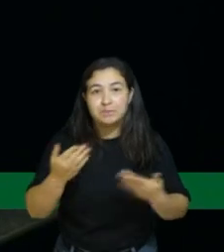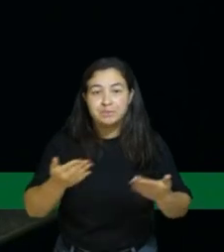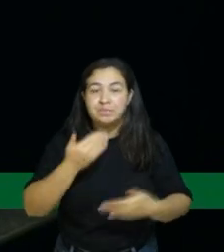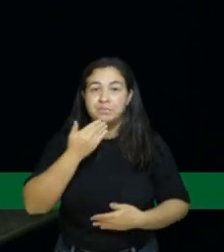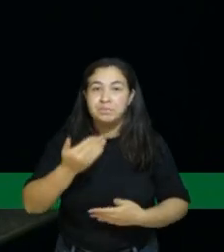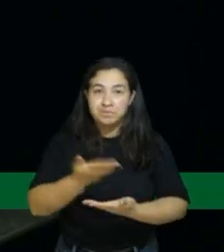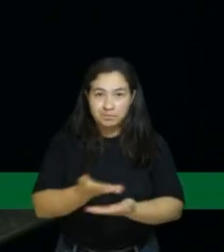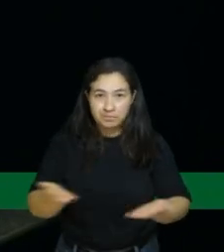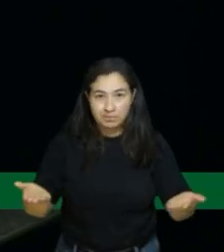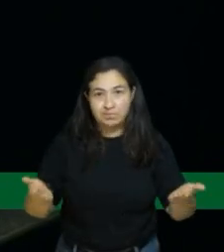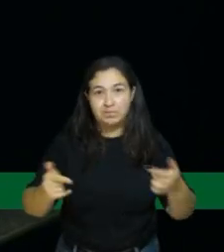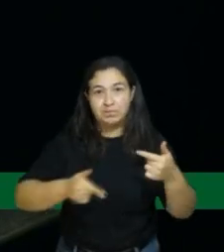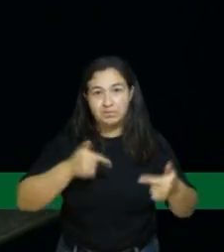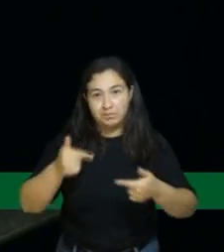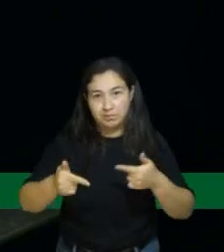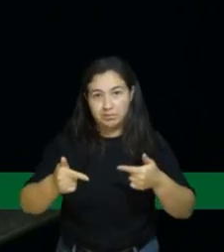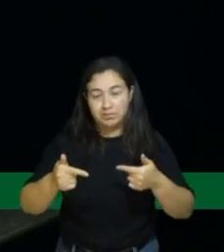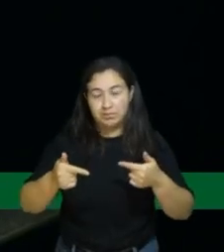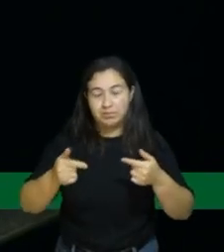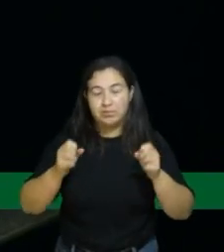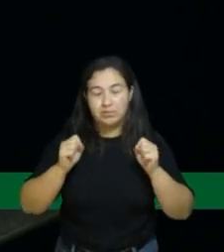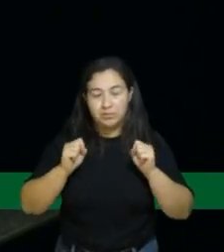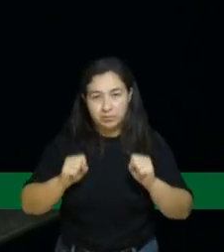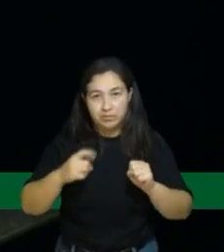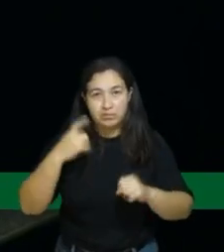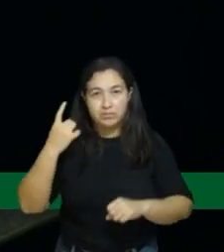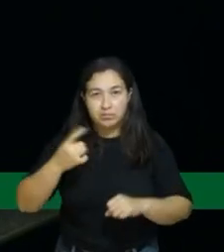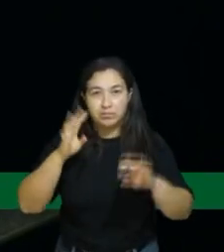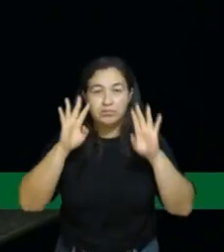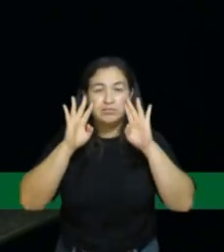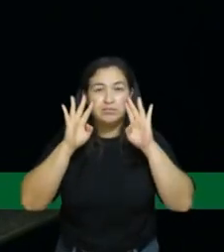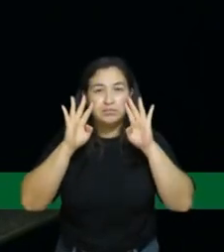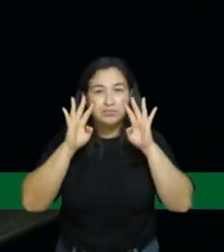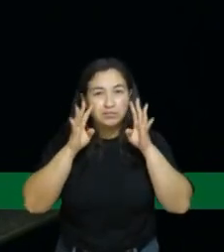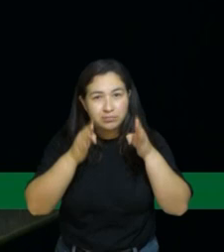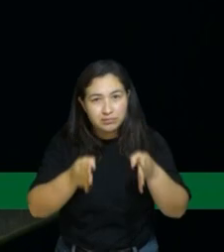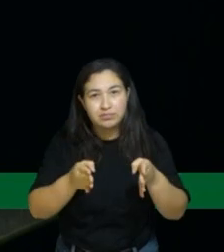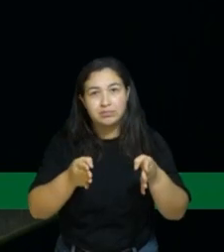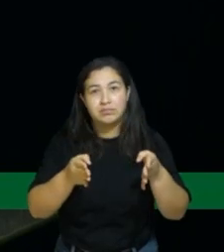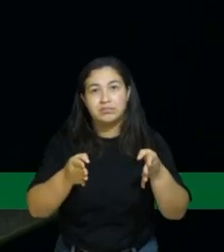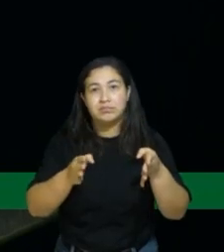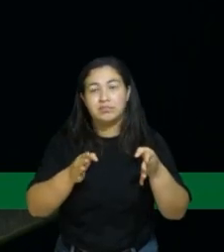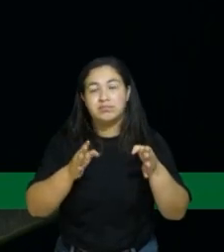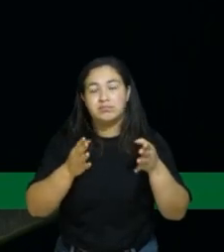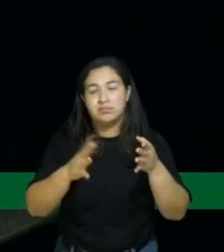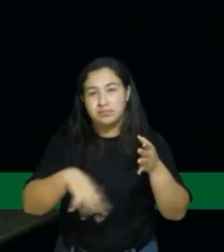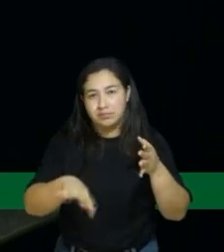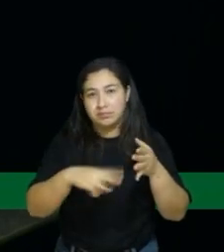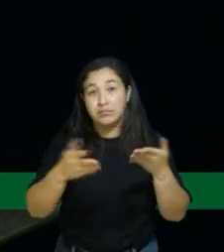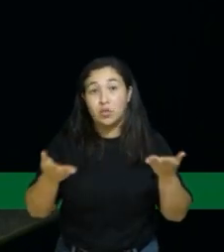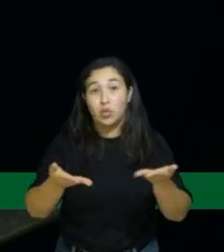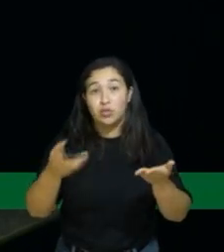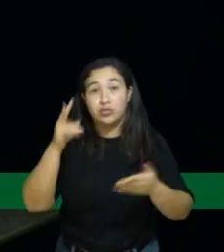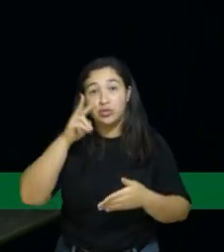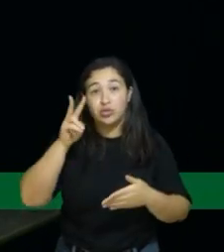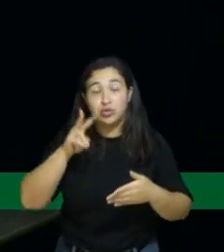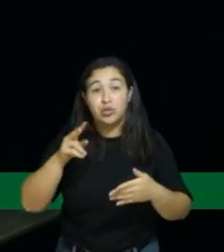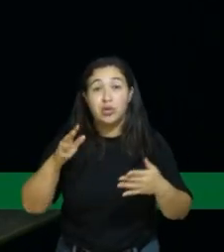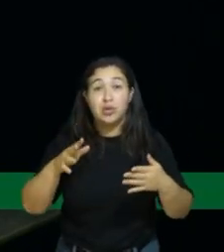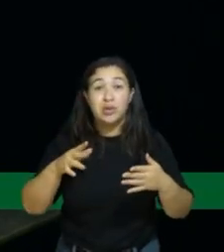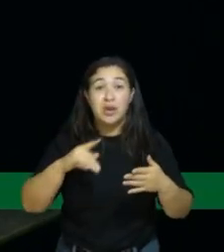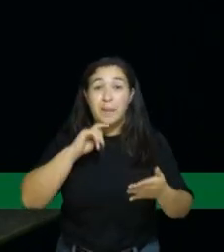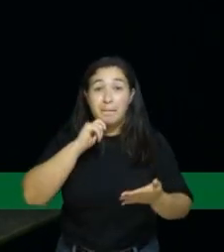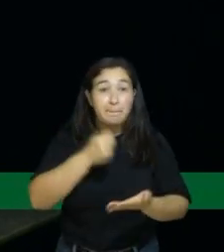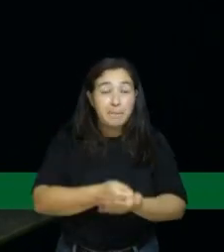deputados que olhem com carinho por favor para que nós estamos passando hoje nós deixamos de pagar contas nós